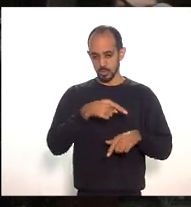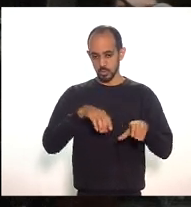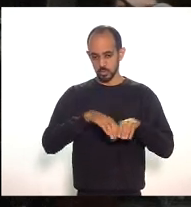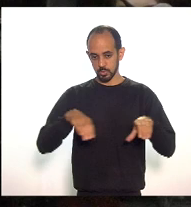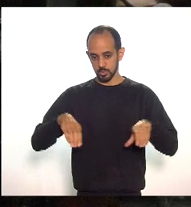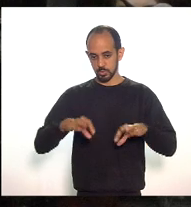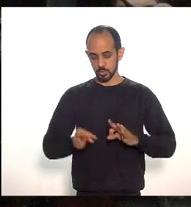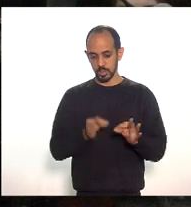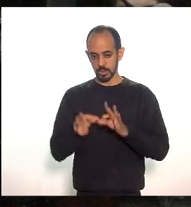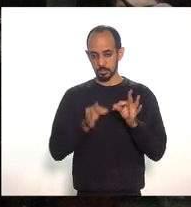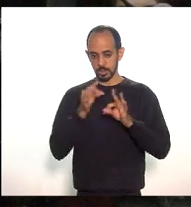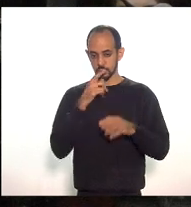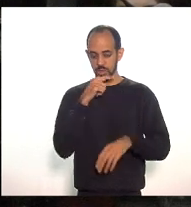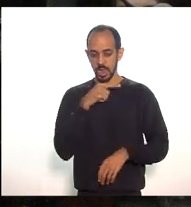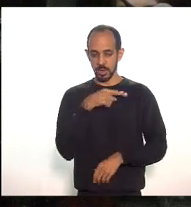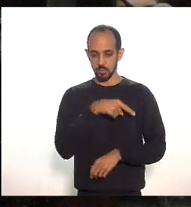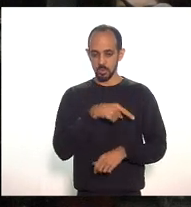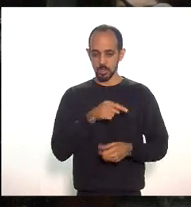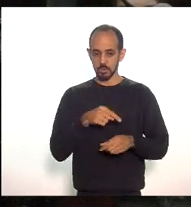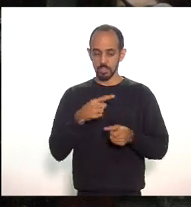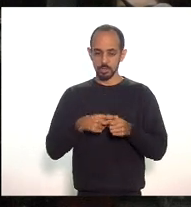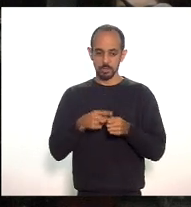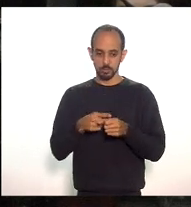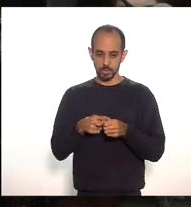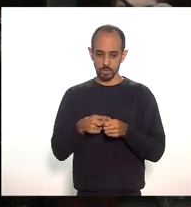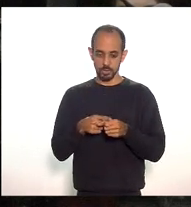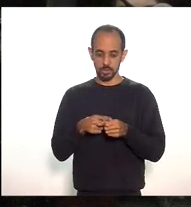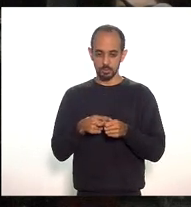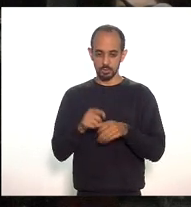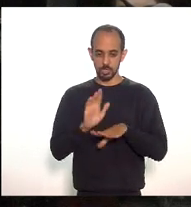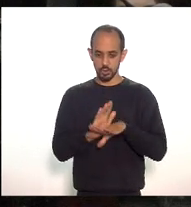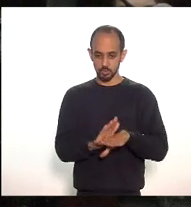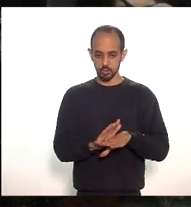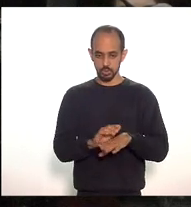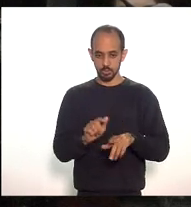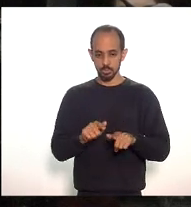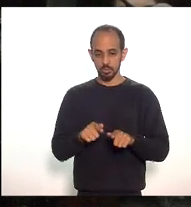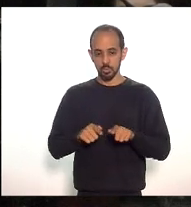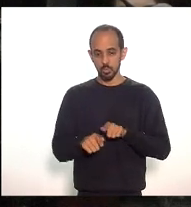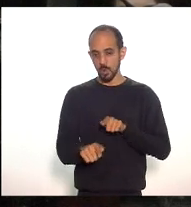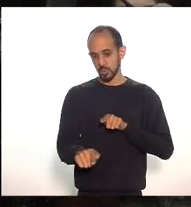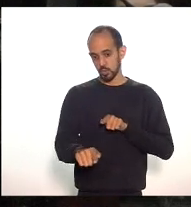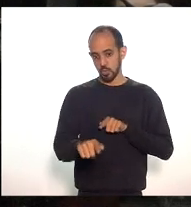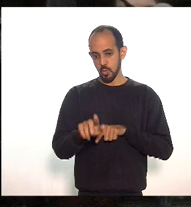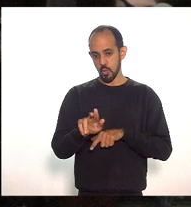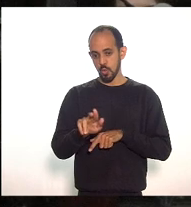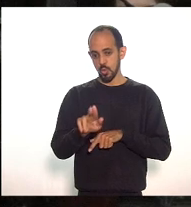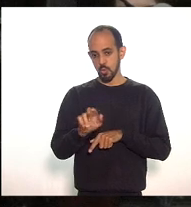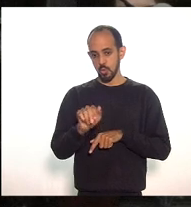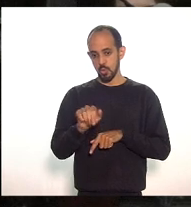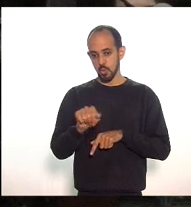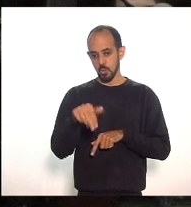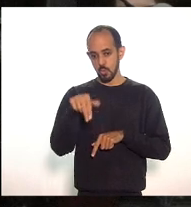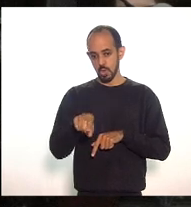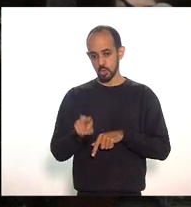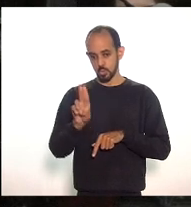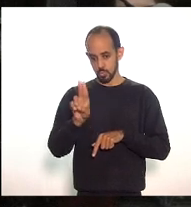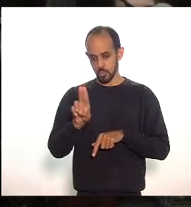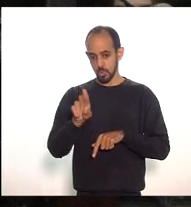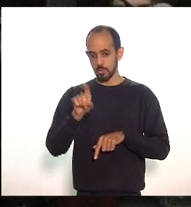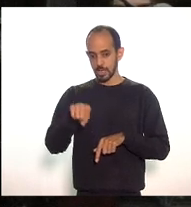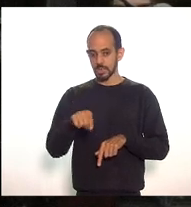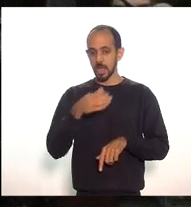dos rios ali de municípios que contribuem para o Rio Guandu agora é uma outra falácia dizer que vai haver investimento